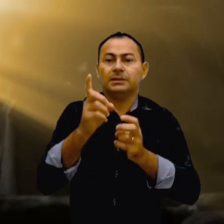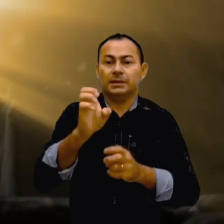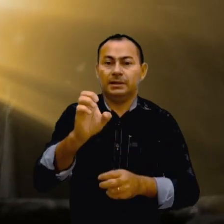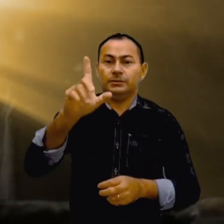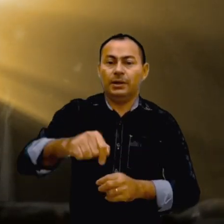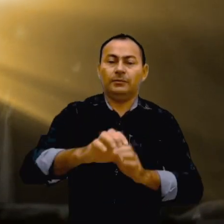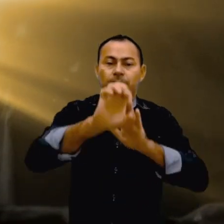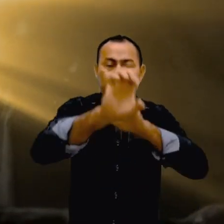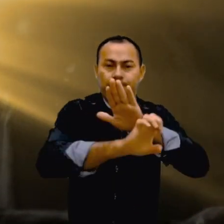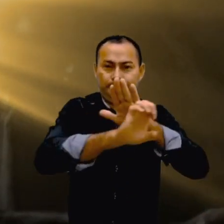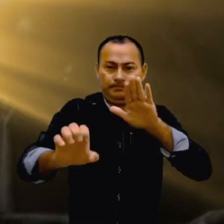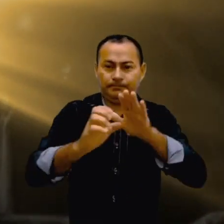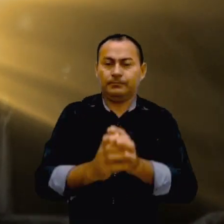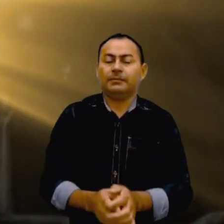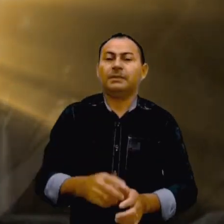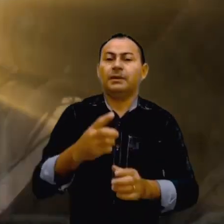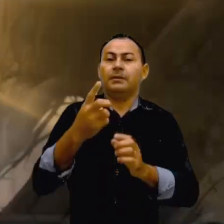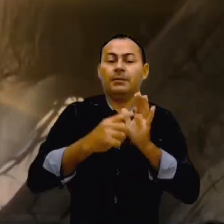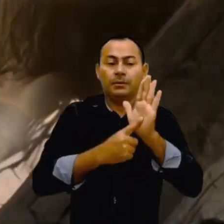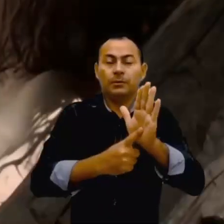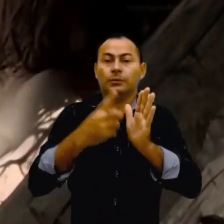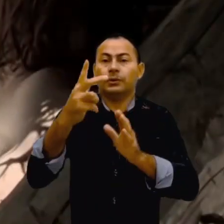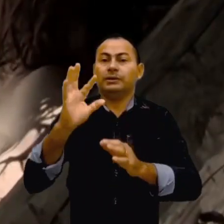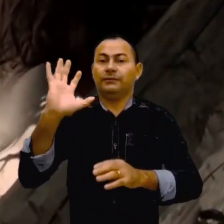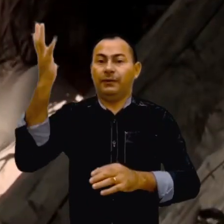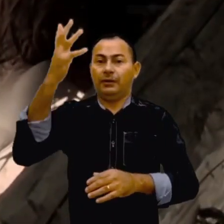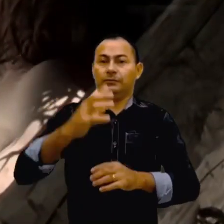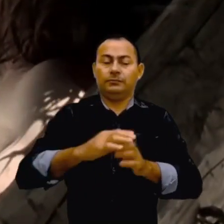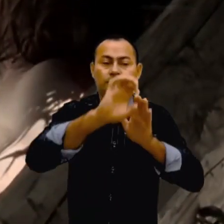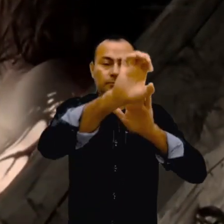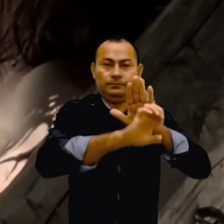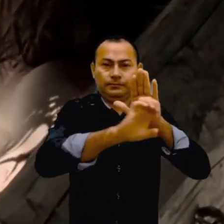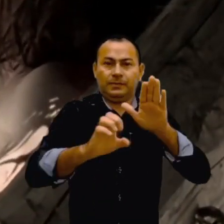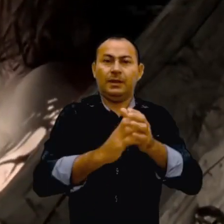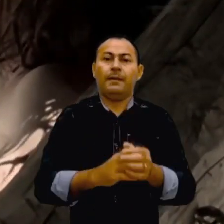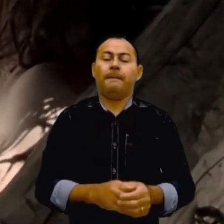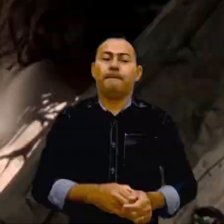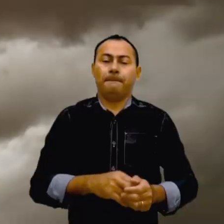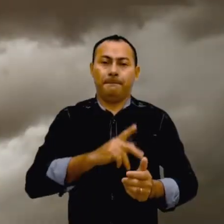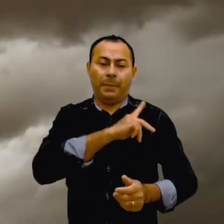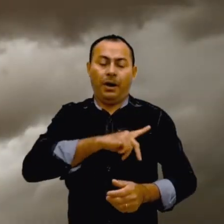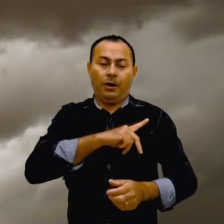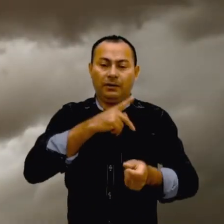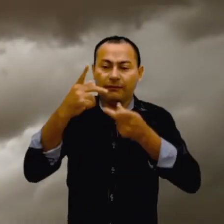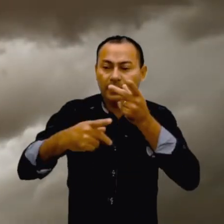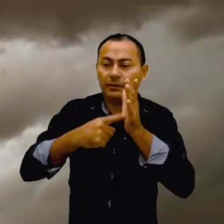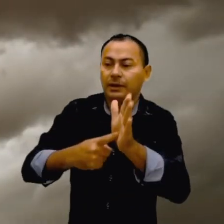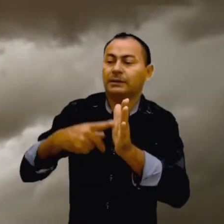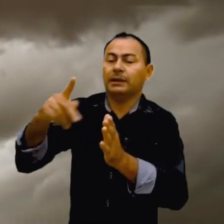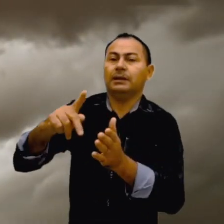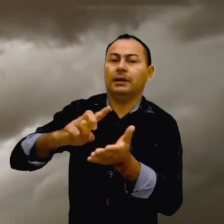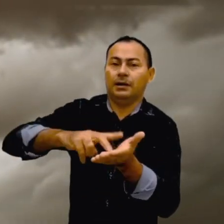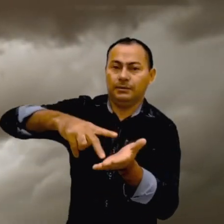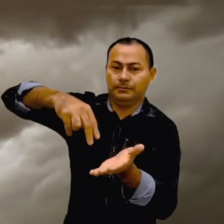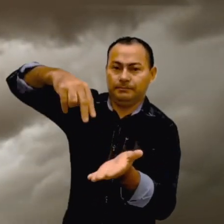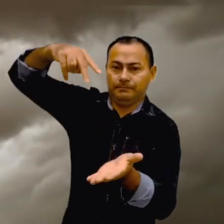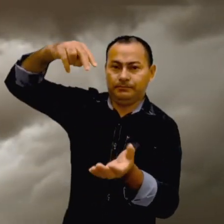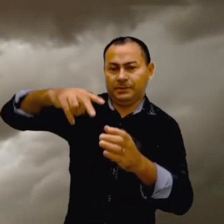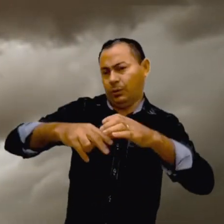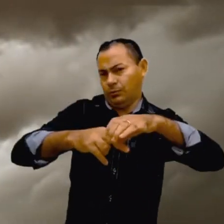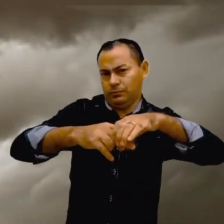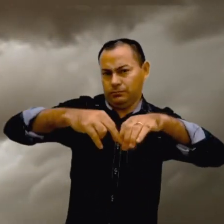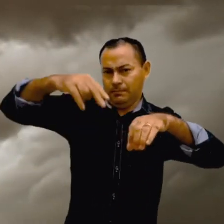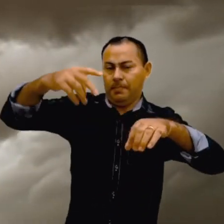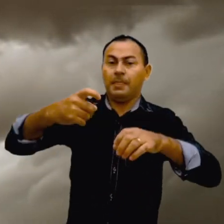Evangelho. Depois de declarar os 2 fatos do Evangelho, Paulo se deteve no segundo deles, a ressurreição.